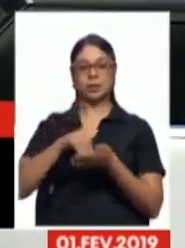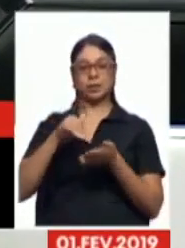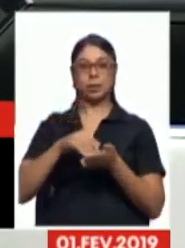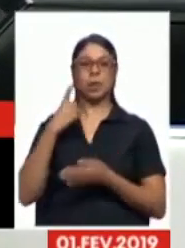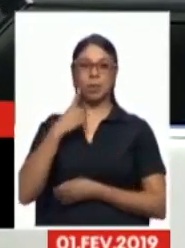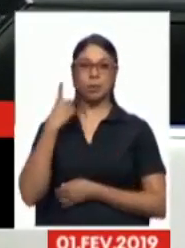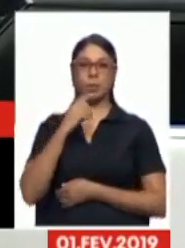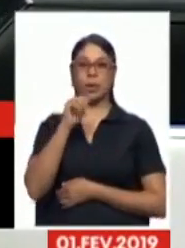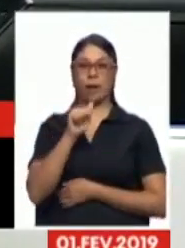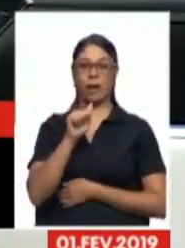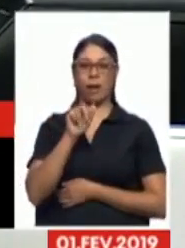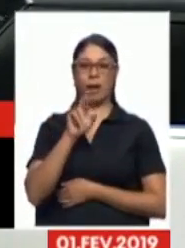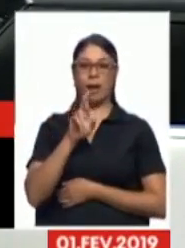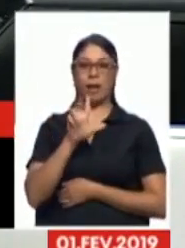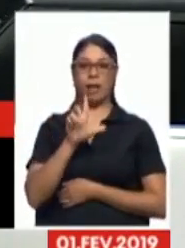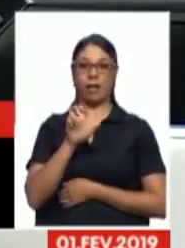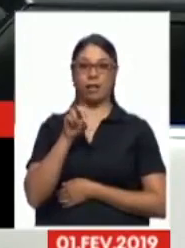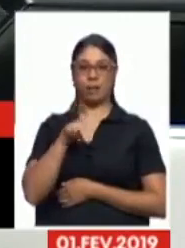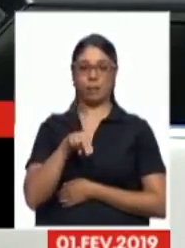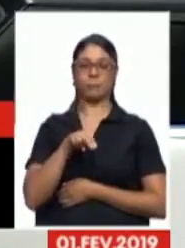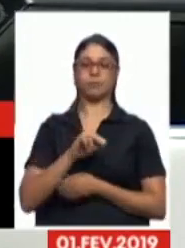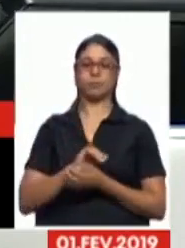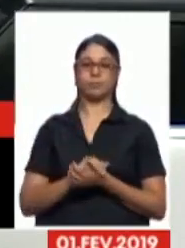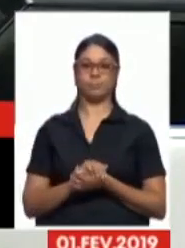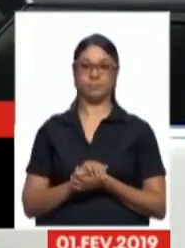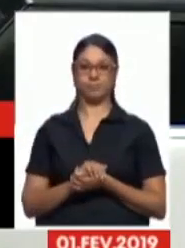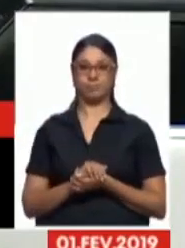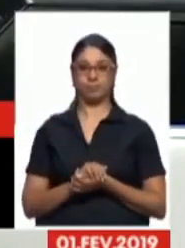deputado Arlen Santiago.